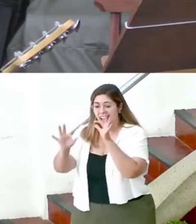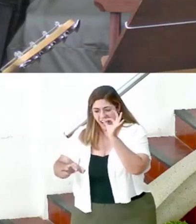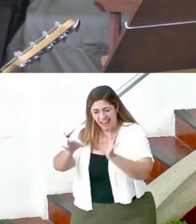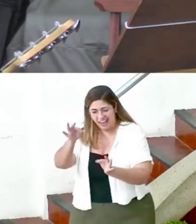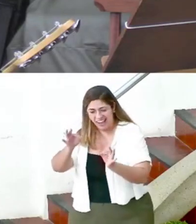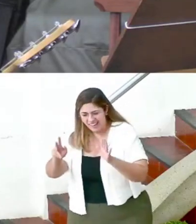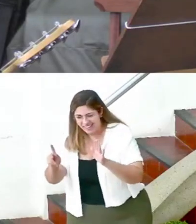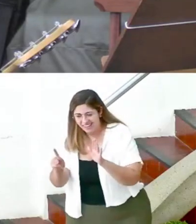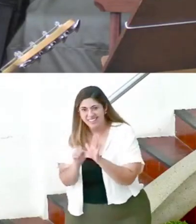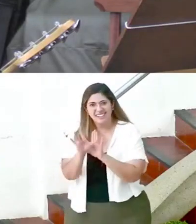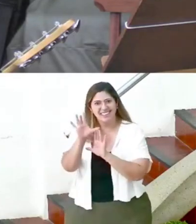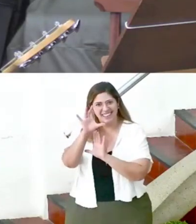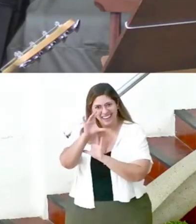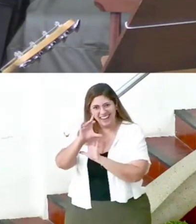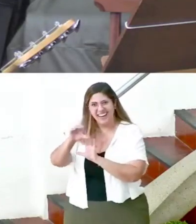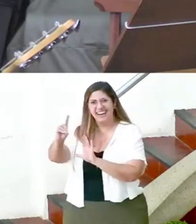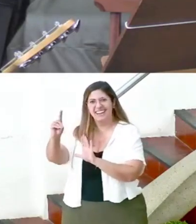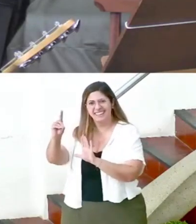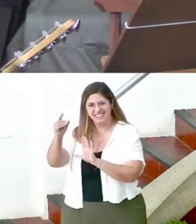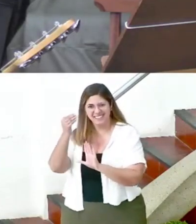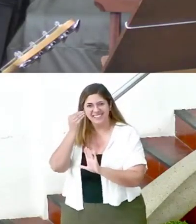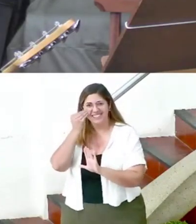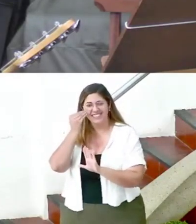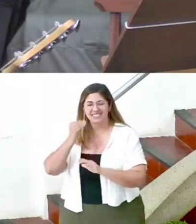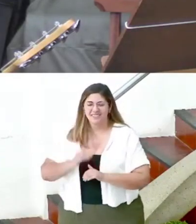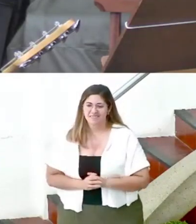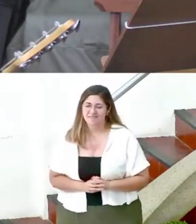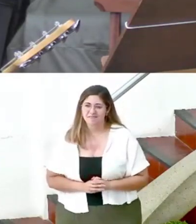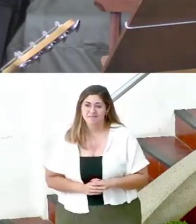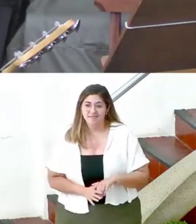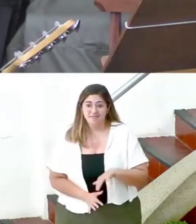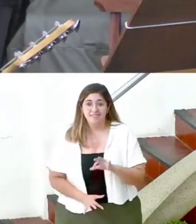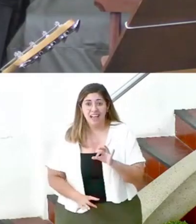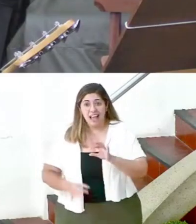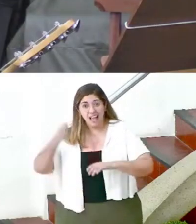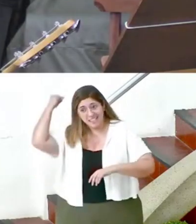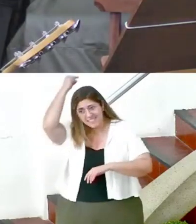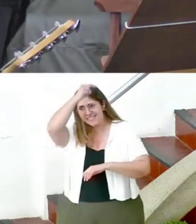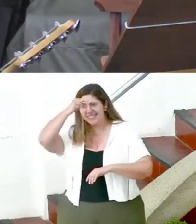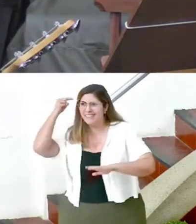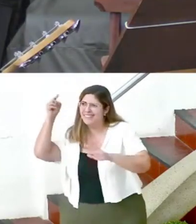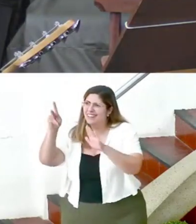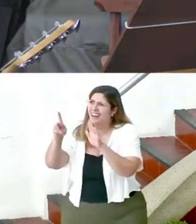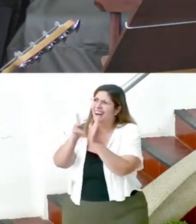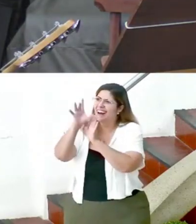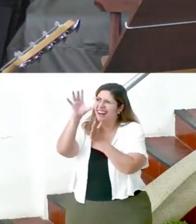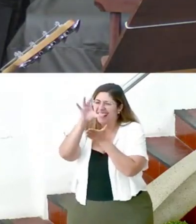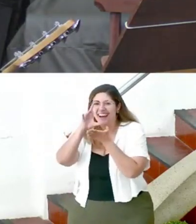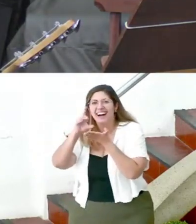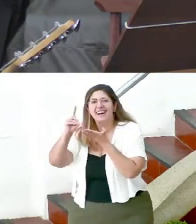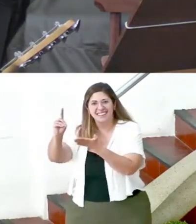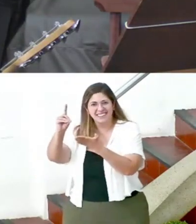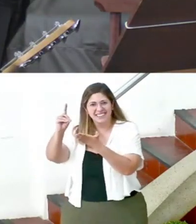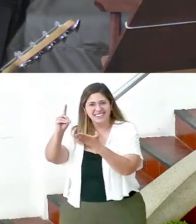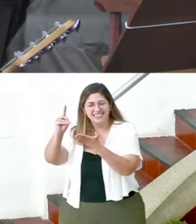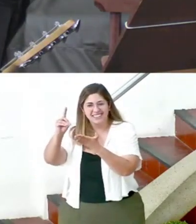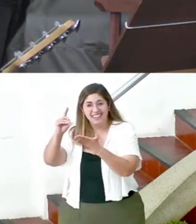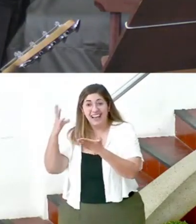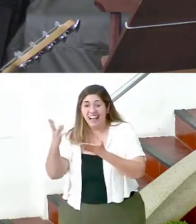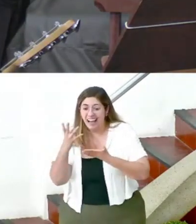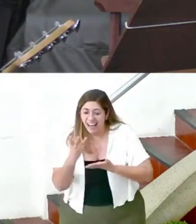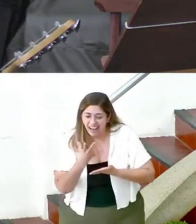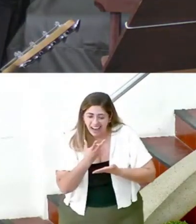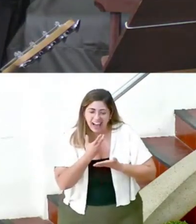você que conseguiu, porque eu e você não somos justos, na santidade que você não tem e na redenção que